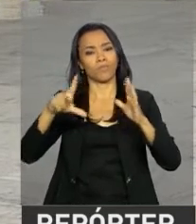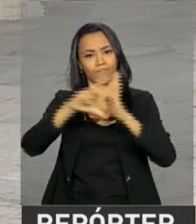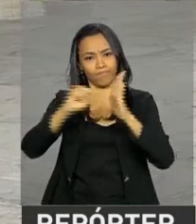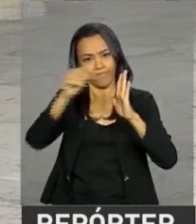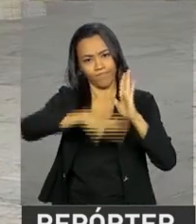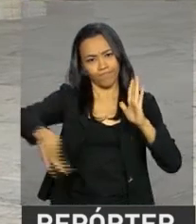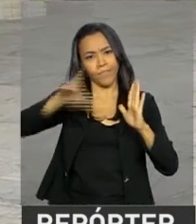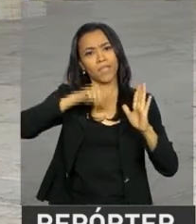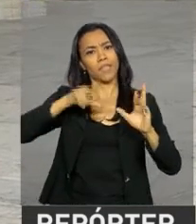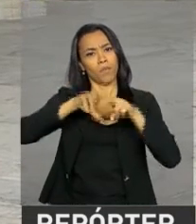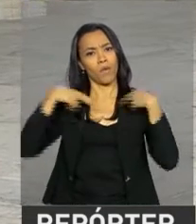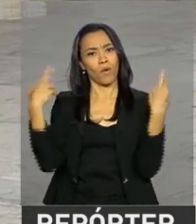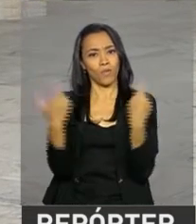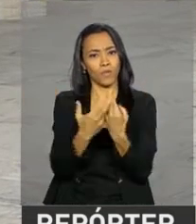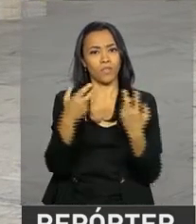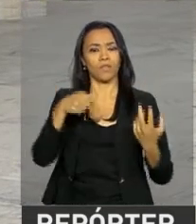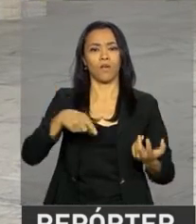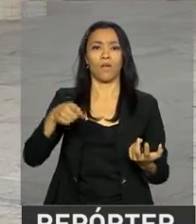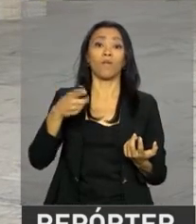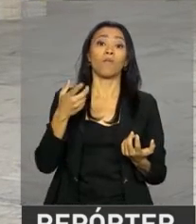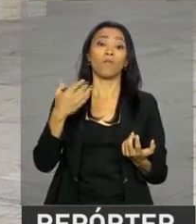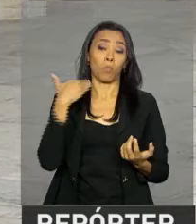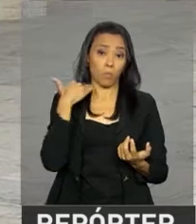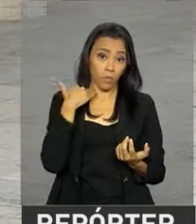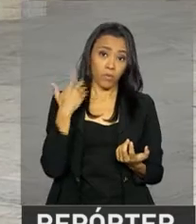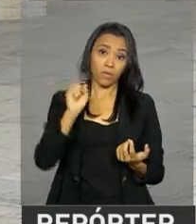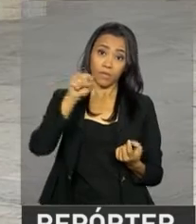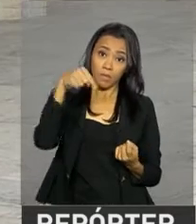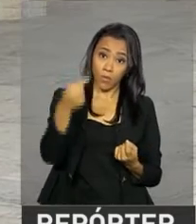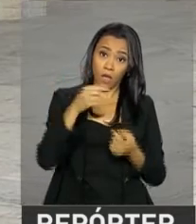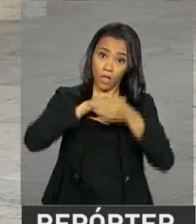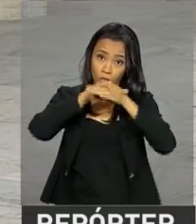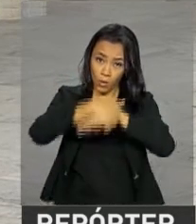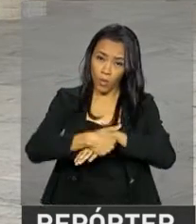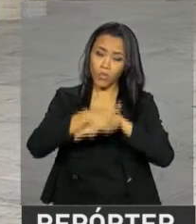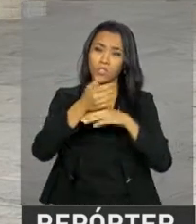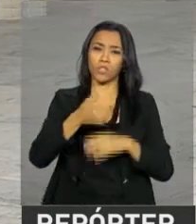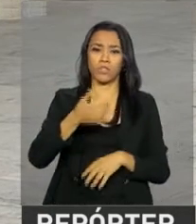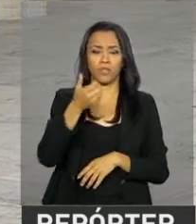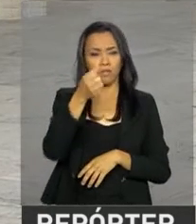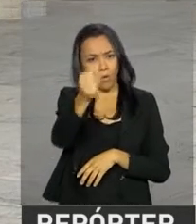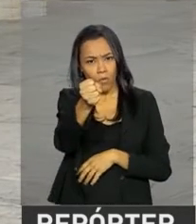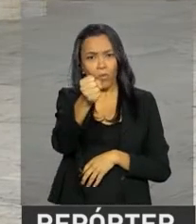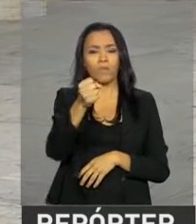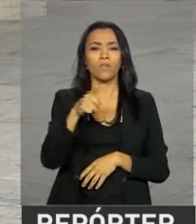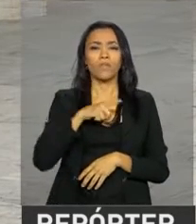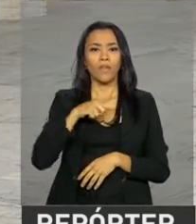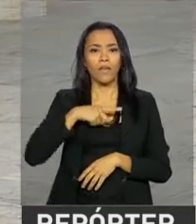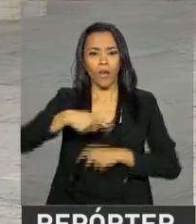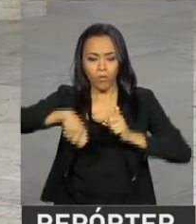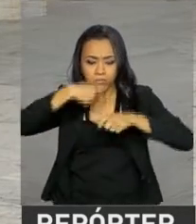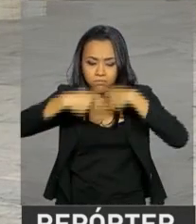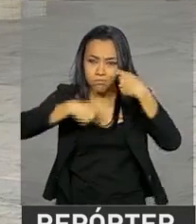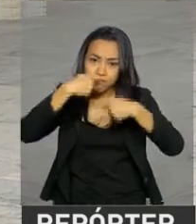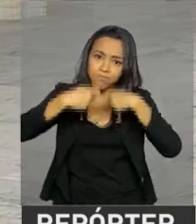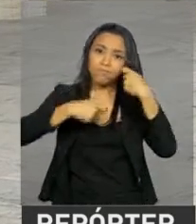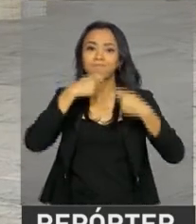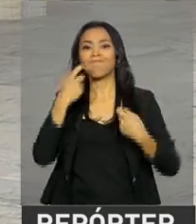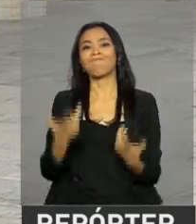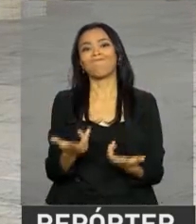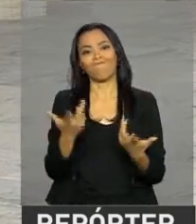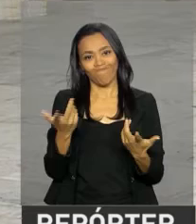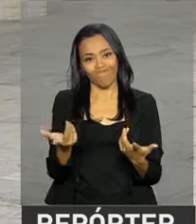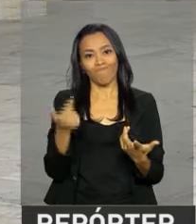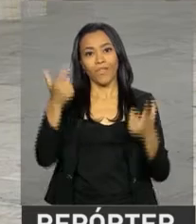luis alberto moreno e no fim no começo da noite às 20 horas tem um jantar dessa vez no palácio da